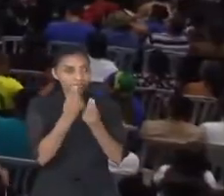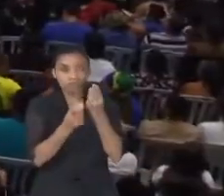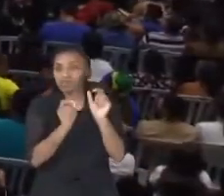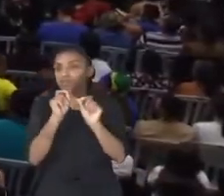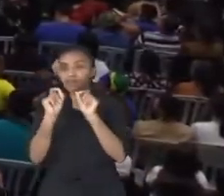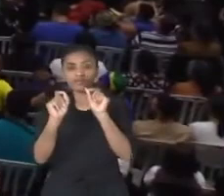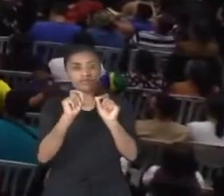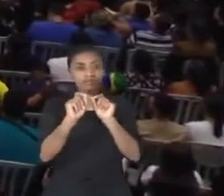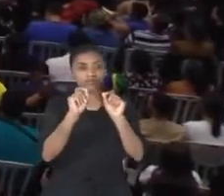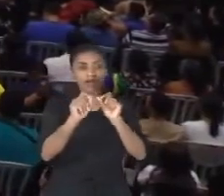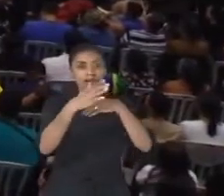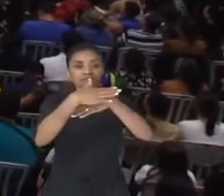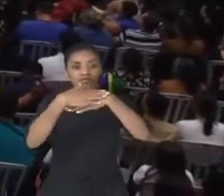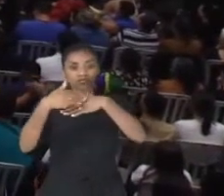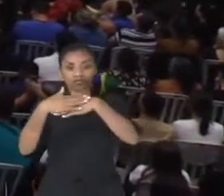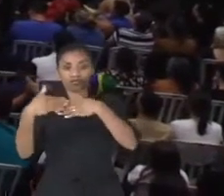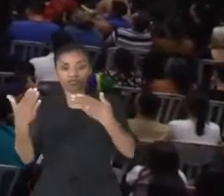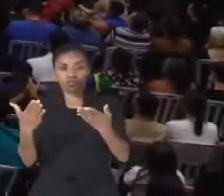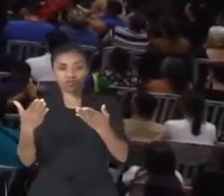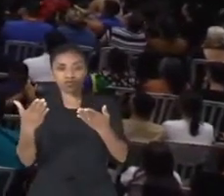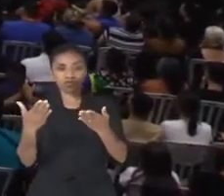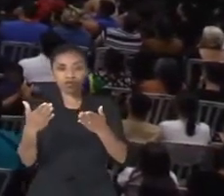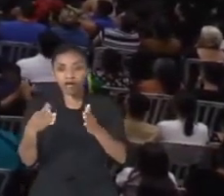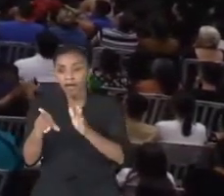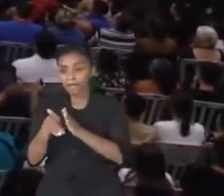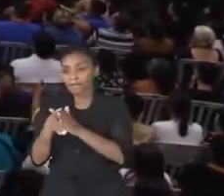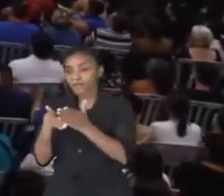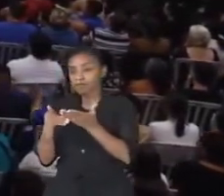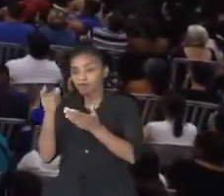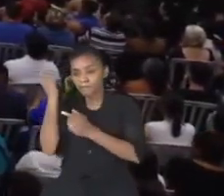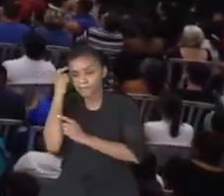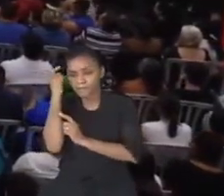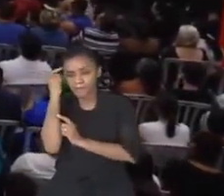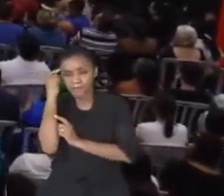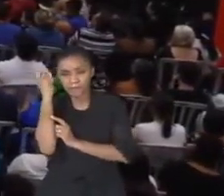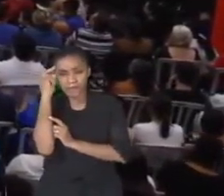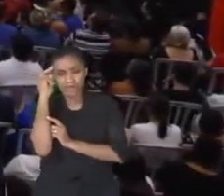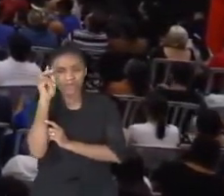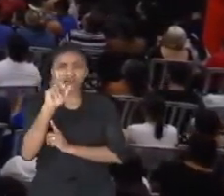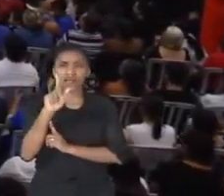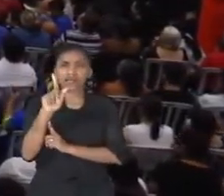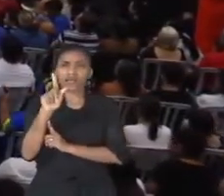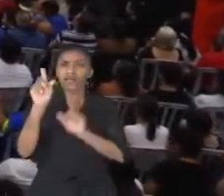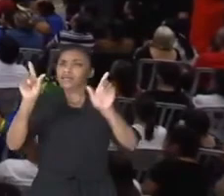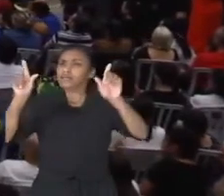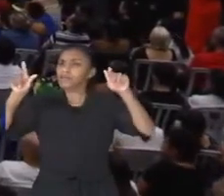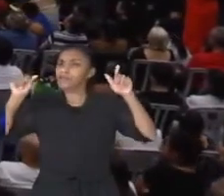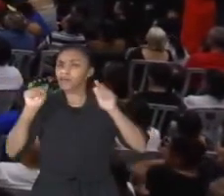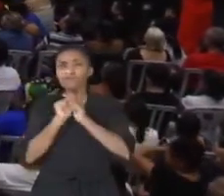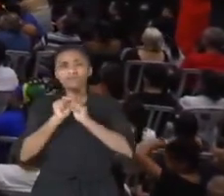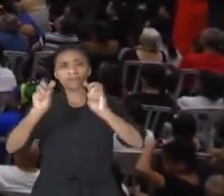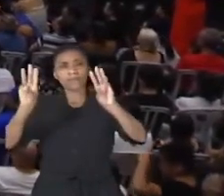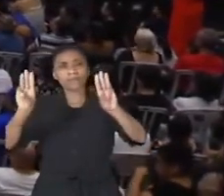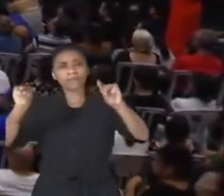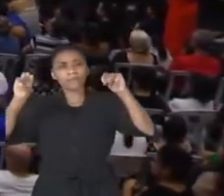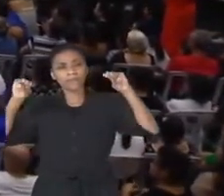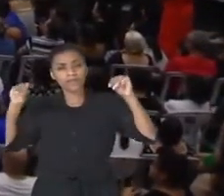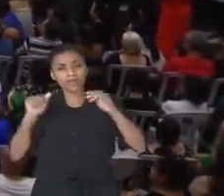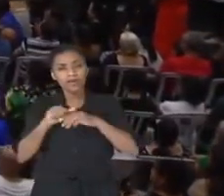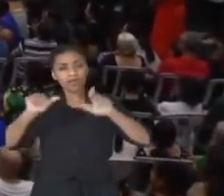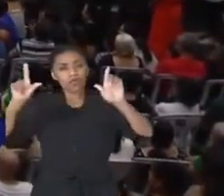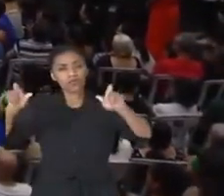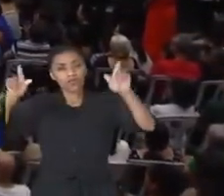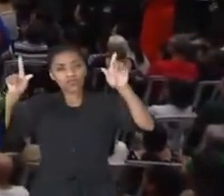consolador. Digo eu, não a Bíblia. A mente deles pensando: Gabriel, Miguel, um